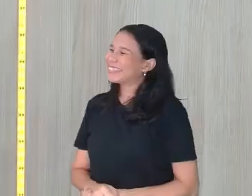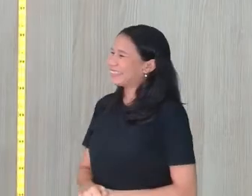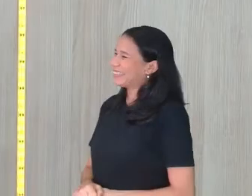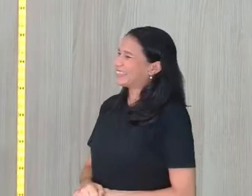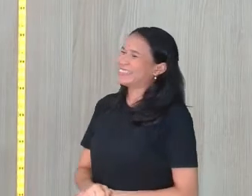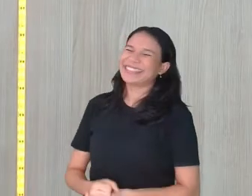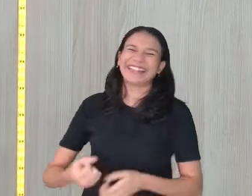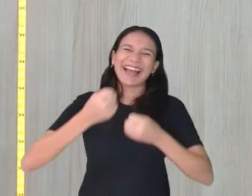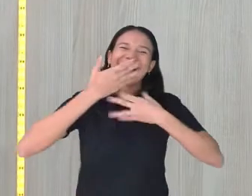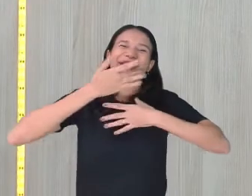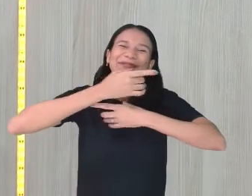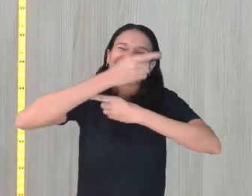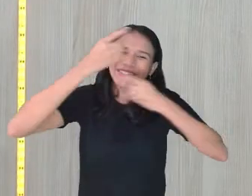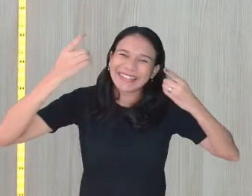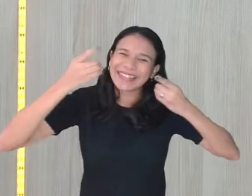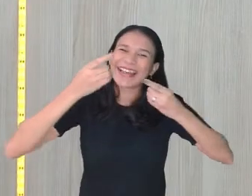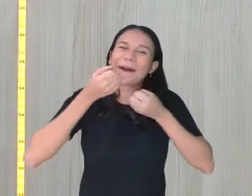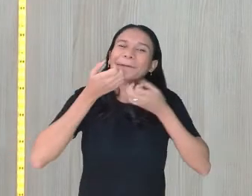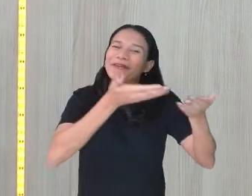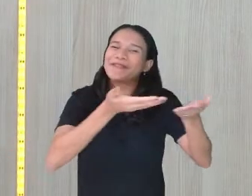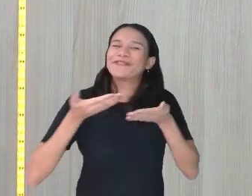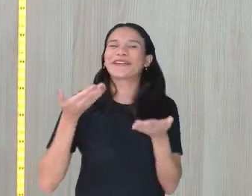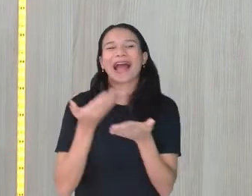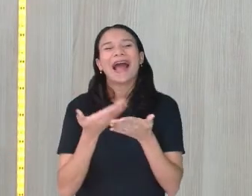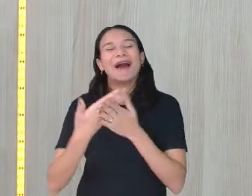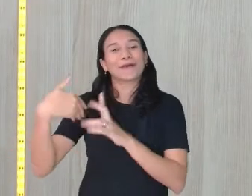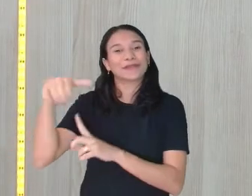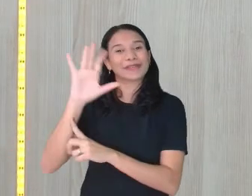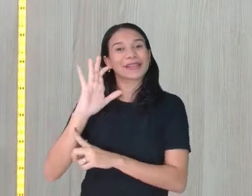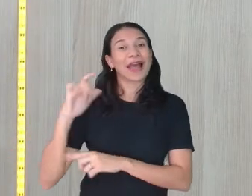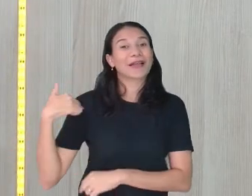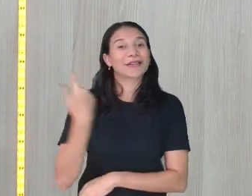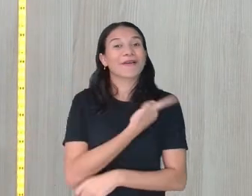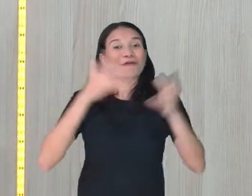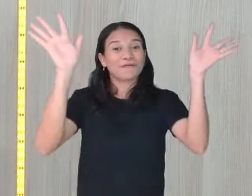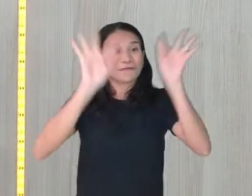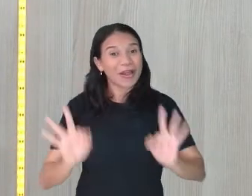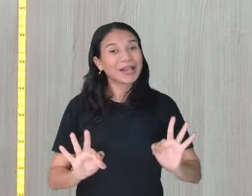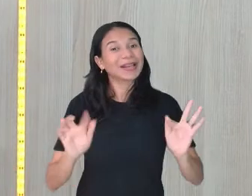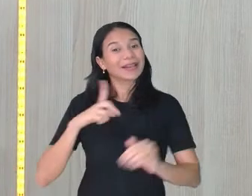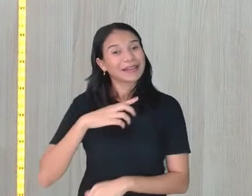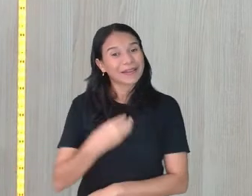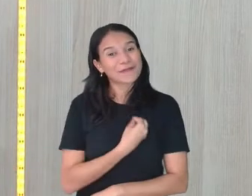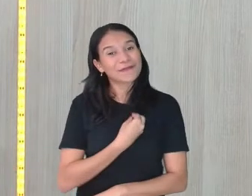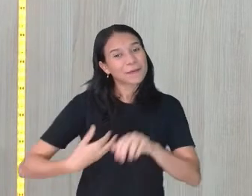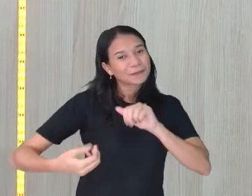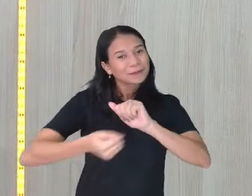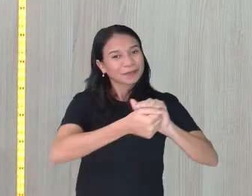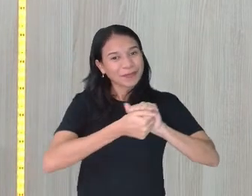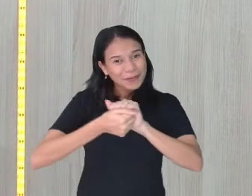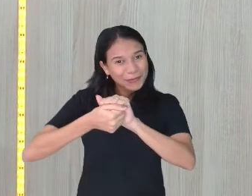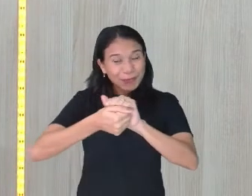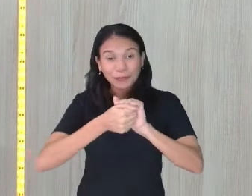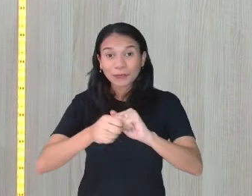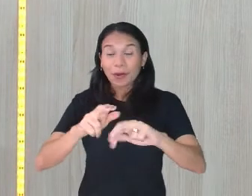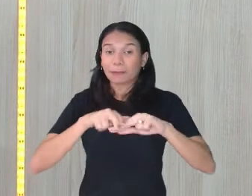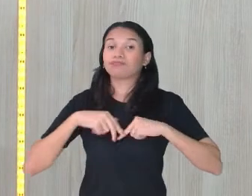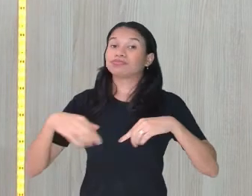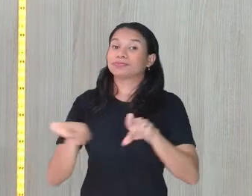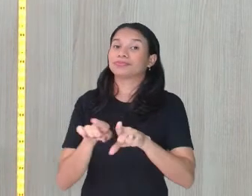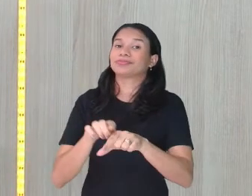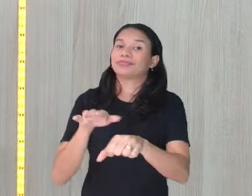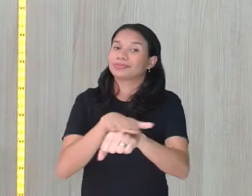Bom dia, pessoal. Bem-vindos para mais uma aula de ciências. Estamos felizes que vocês aqui podem estar aqui nos acompanhando. Então,